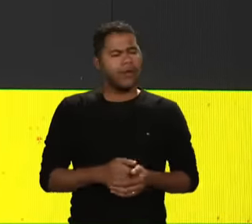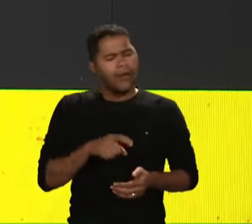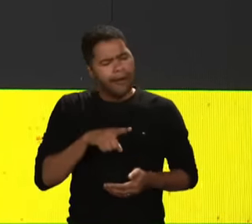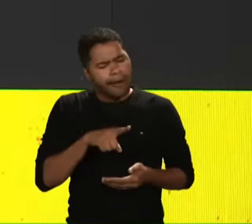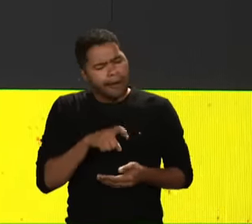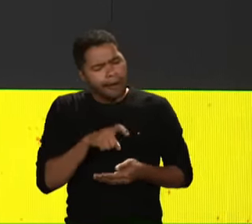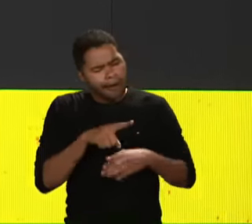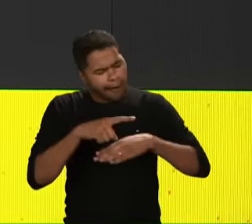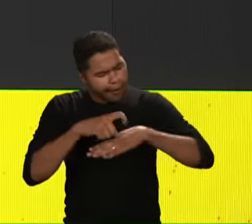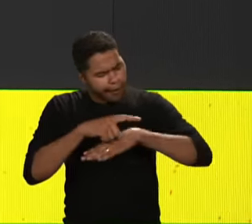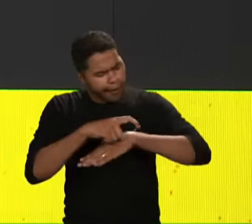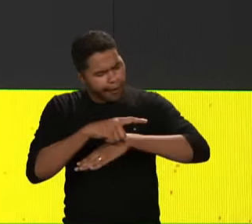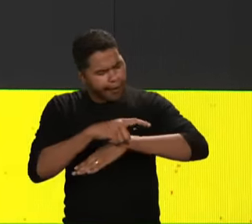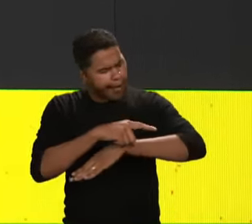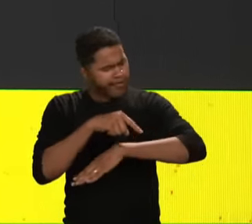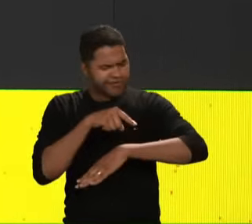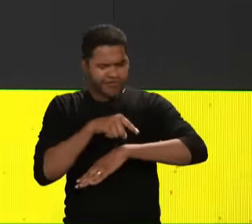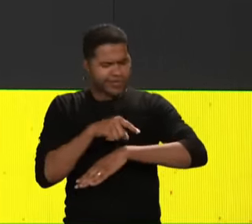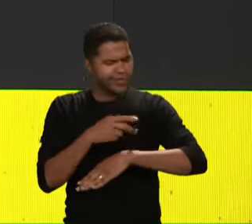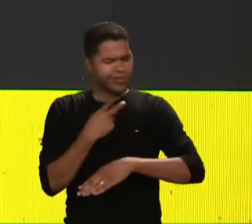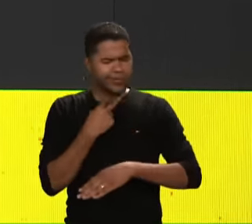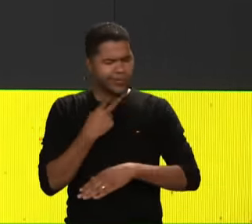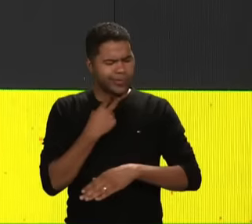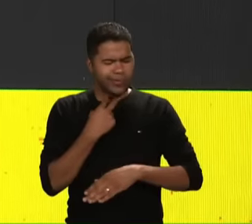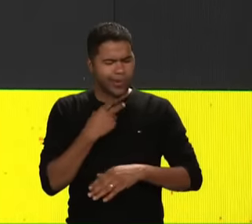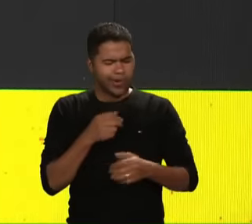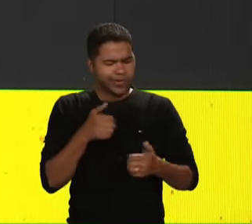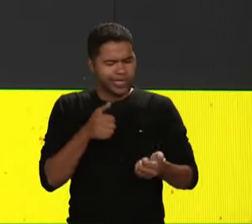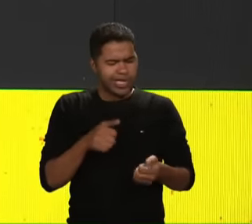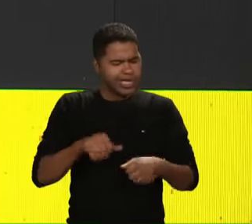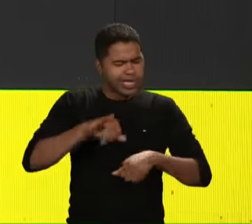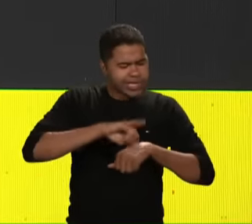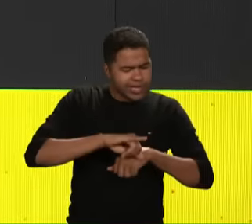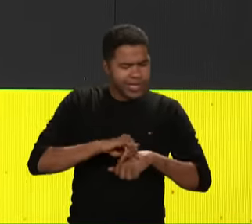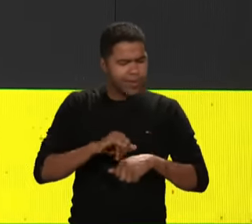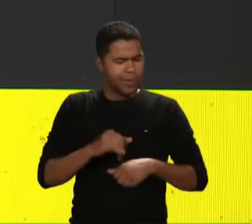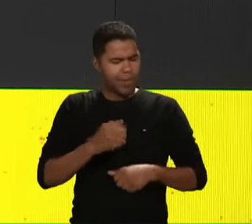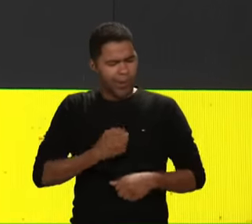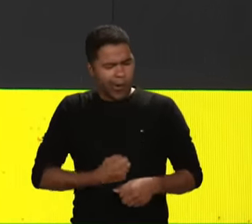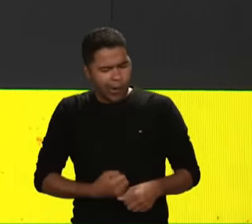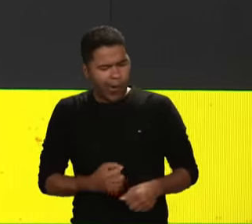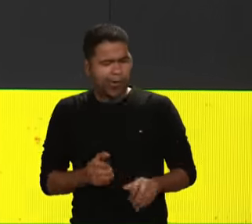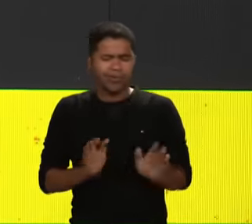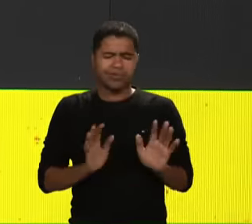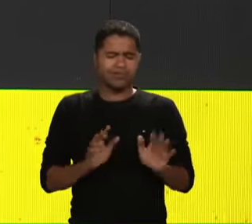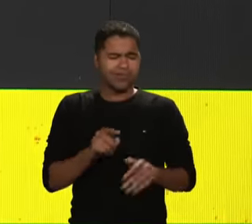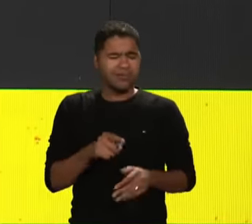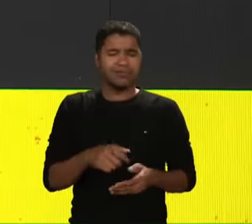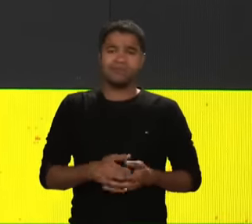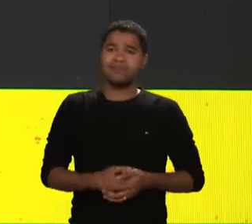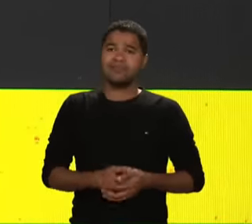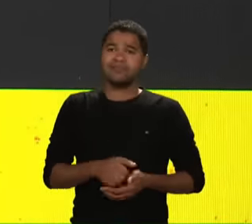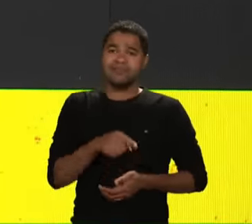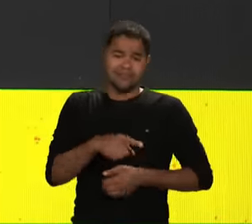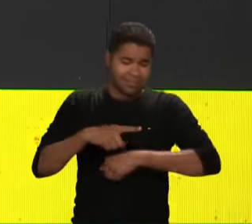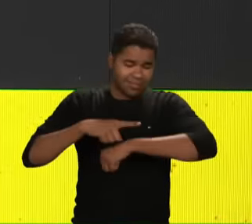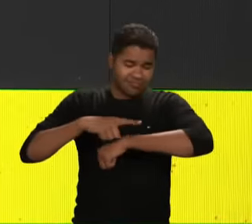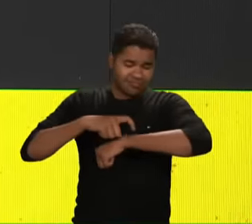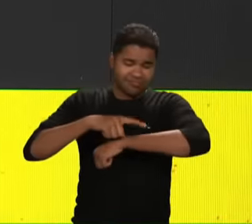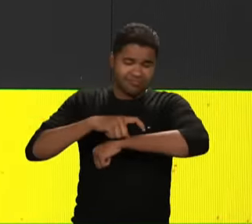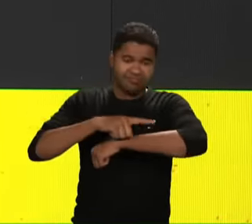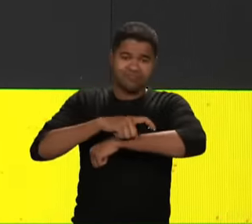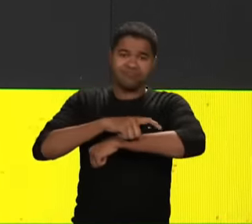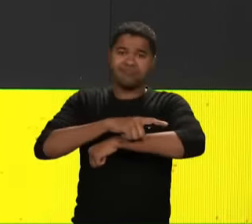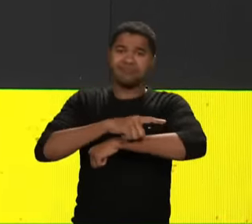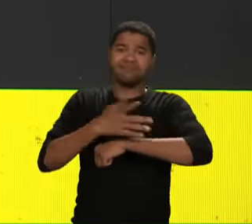lagarta, você não pode ficar andando em cima do cocô, você não pode fazer isso. E você, querida, não tem, ela não tem jeito